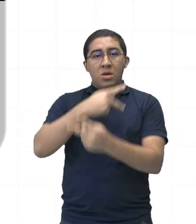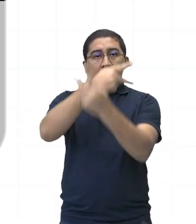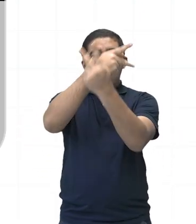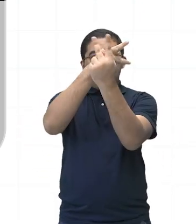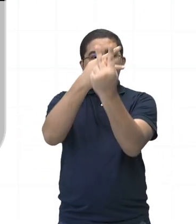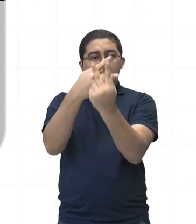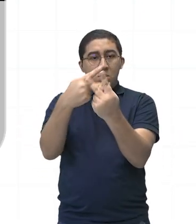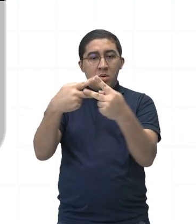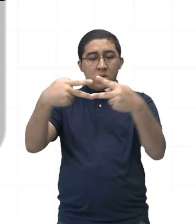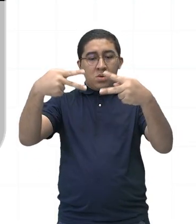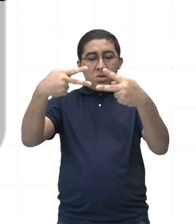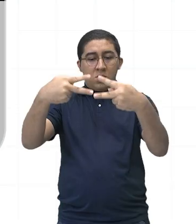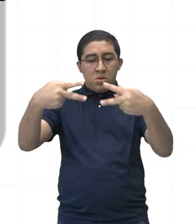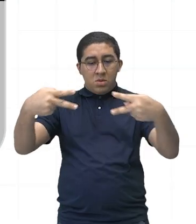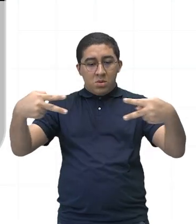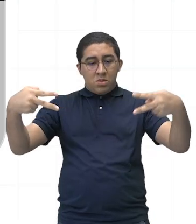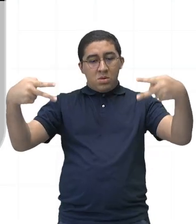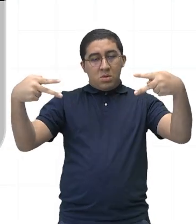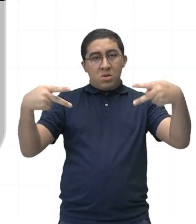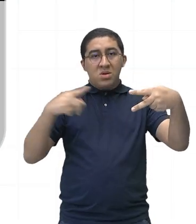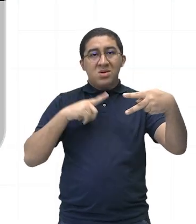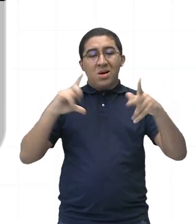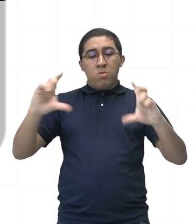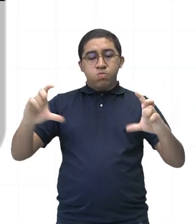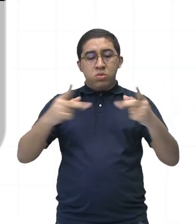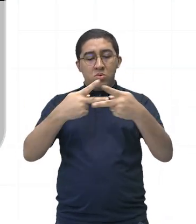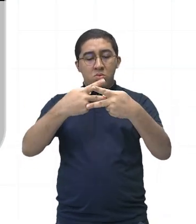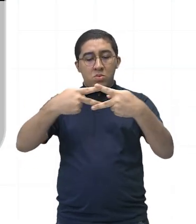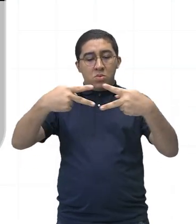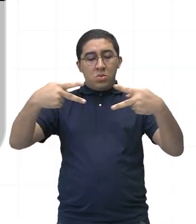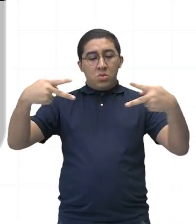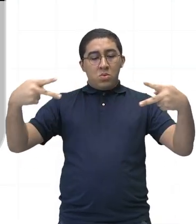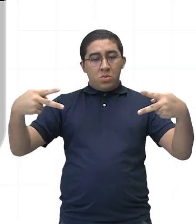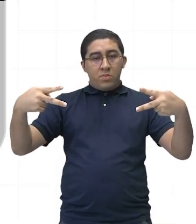se movem em direção a polos opostos.